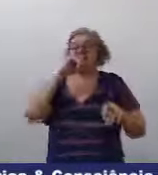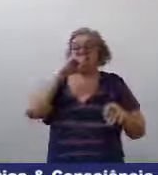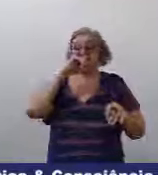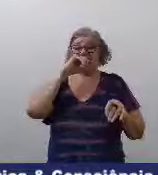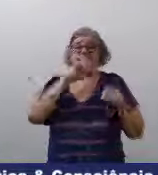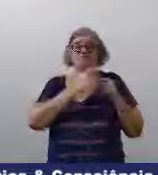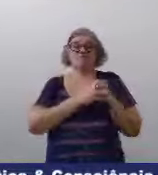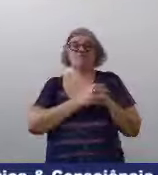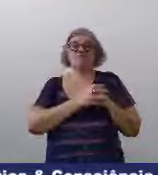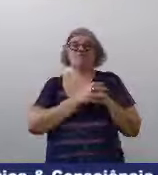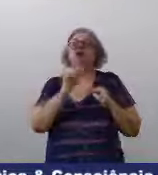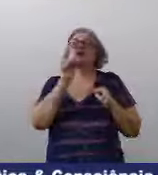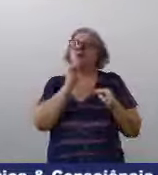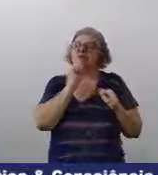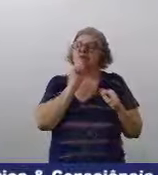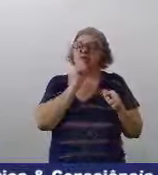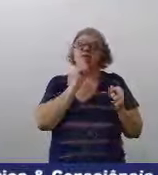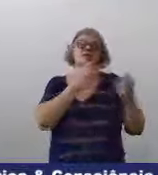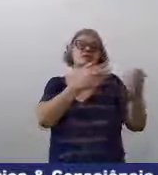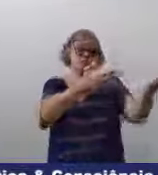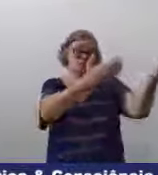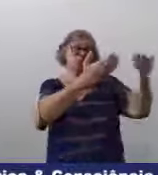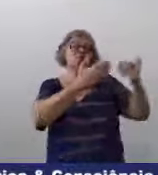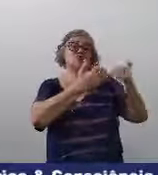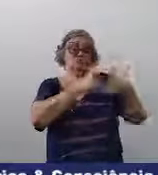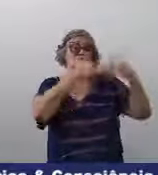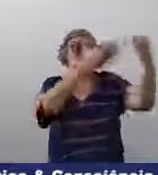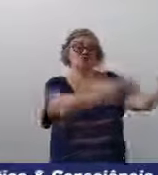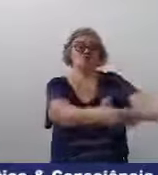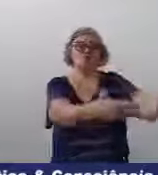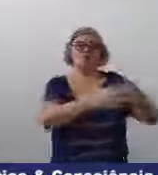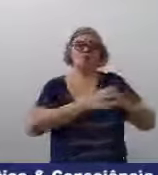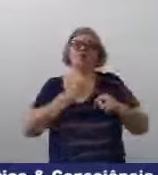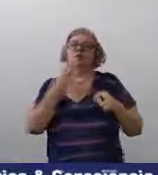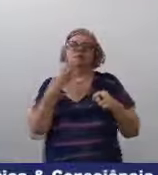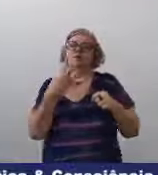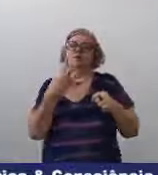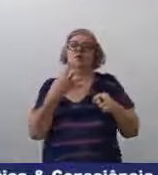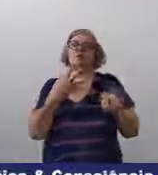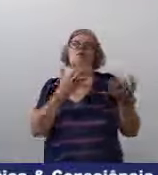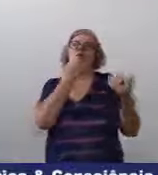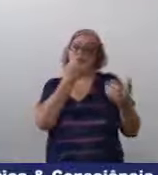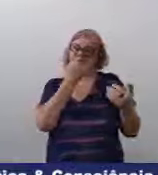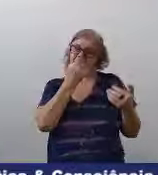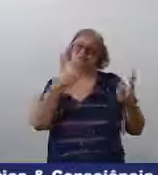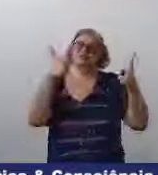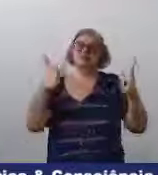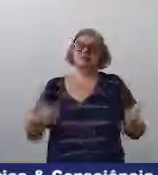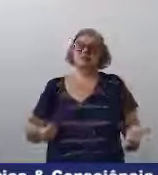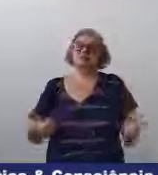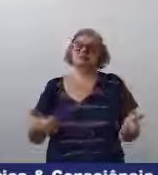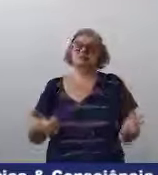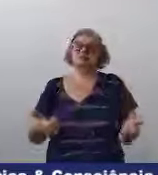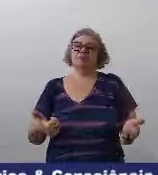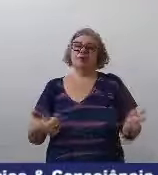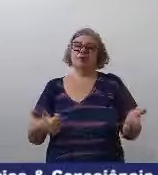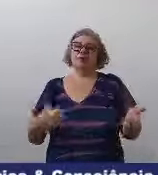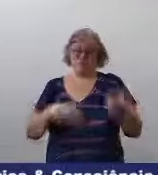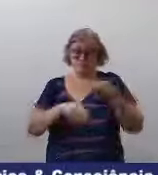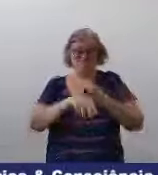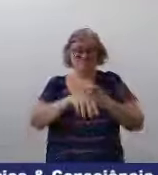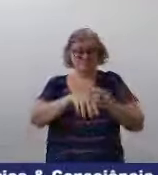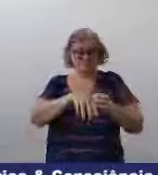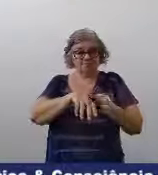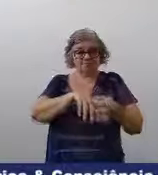ódio, é inveja, mesmo que os impulsos exteriores sejam bons, como uma alimentação adequada, etc., etc., o